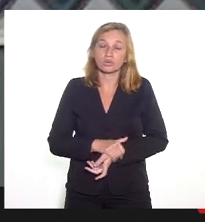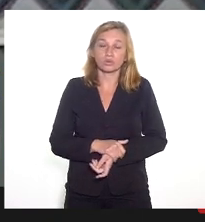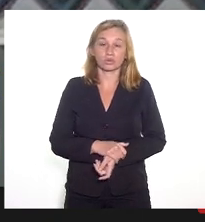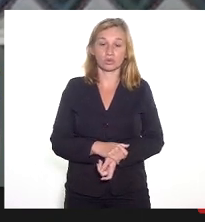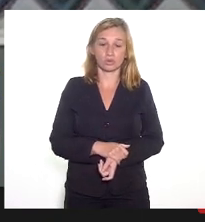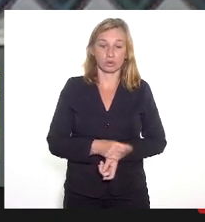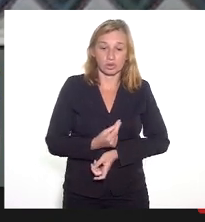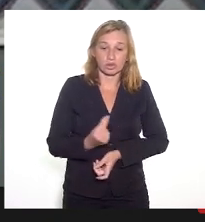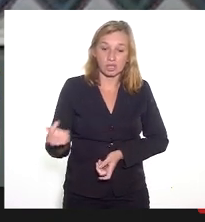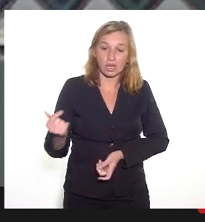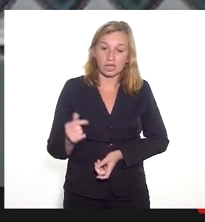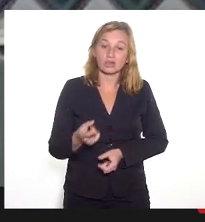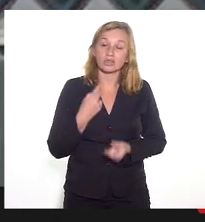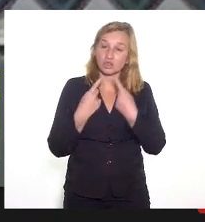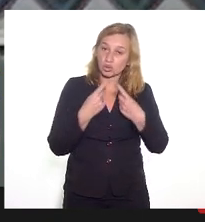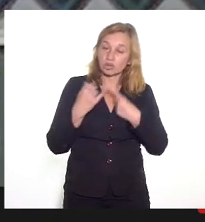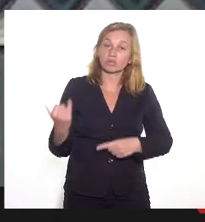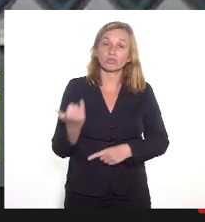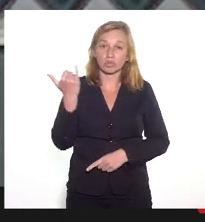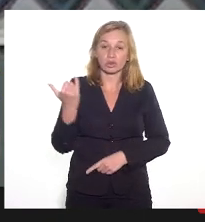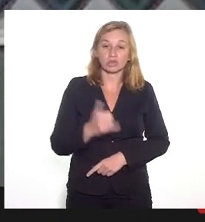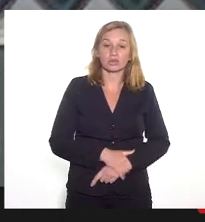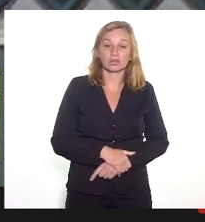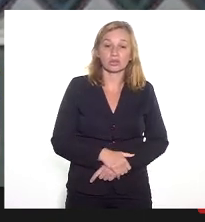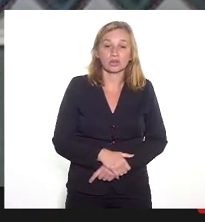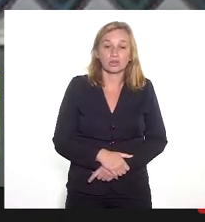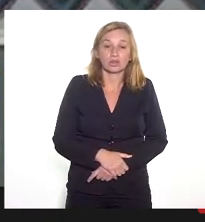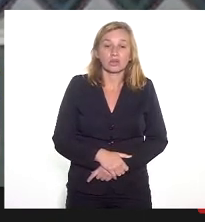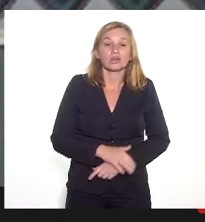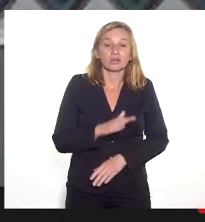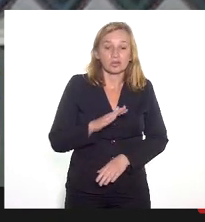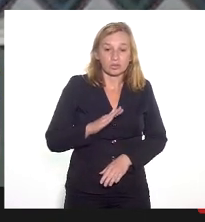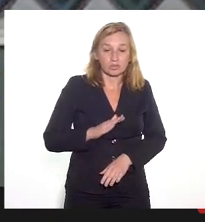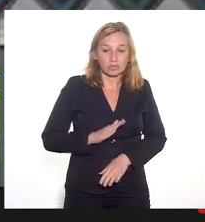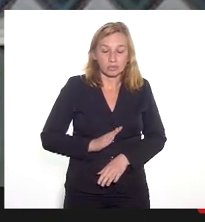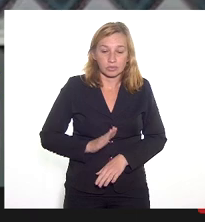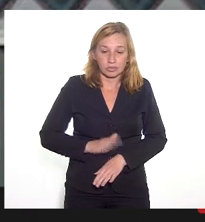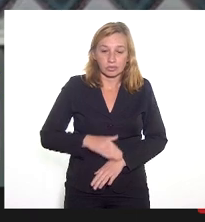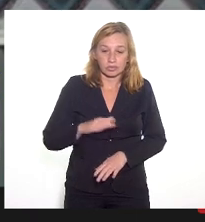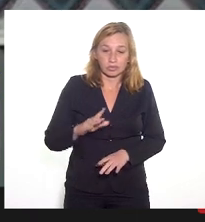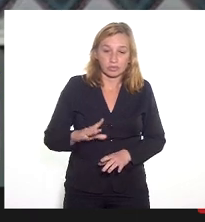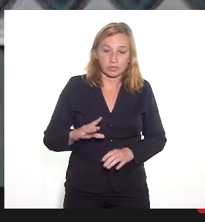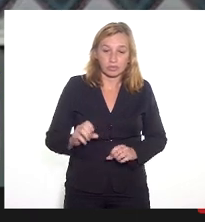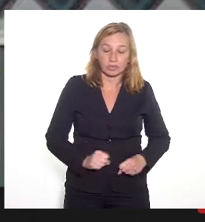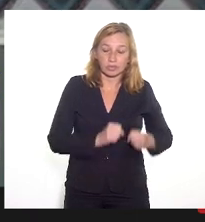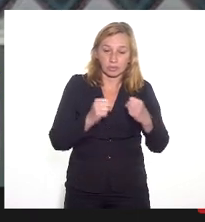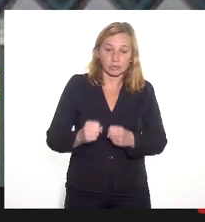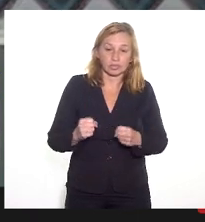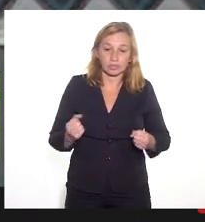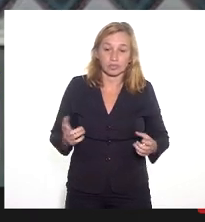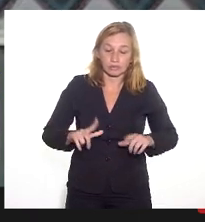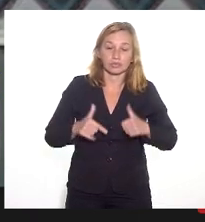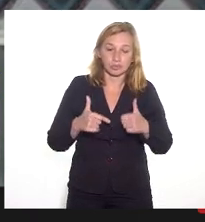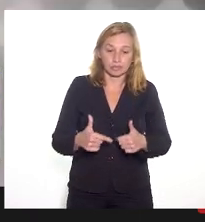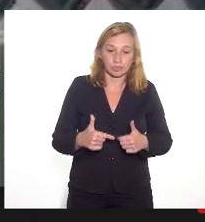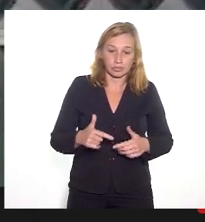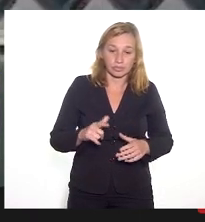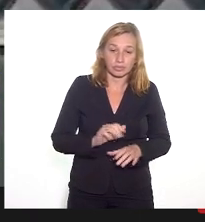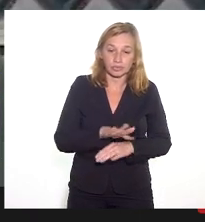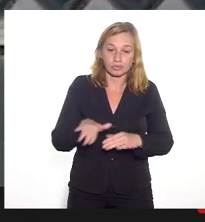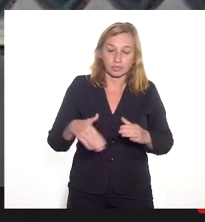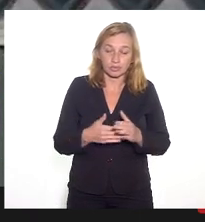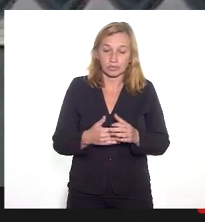companheiras e companheiros que saíram dessa discussão importante de uma das mais potentes ações, a reboque aí de toda a